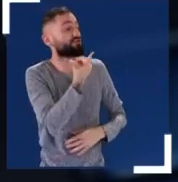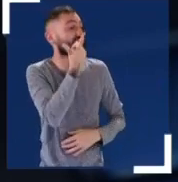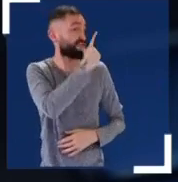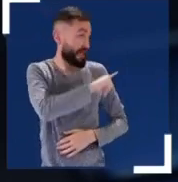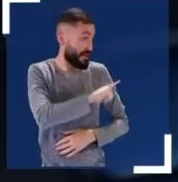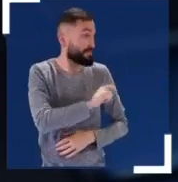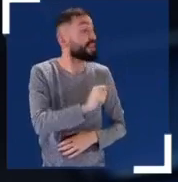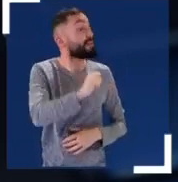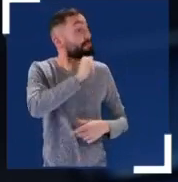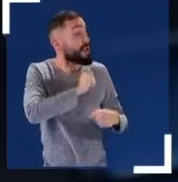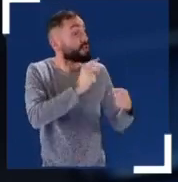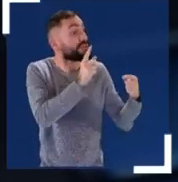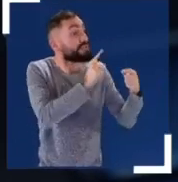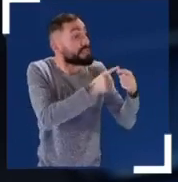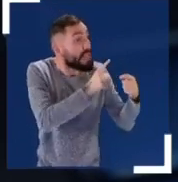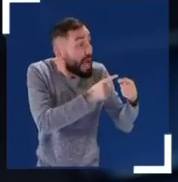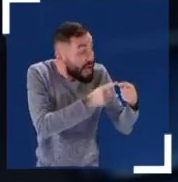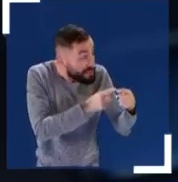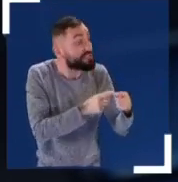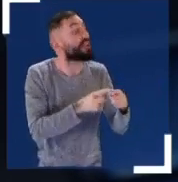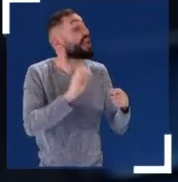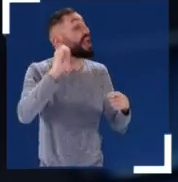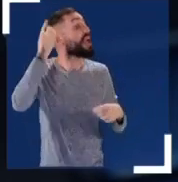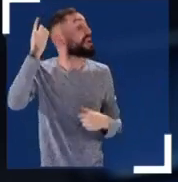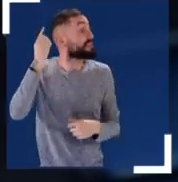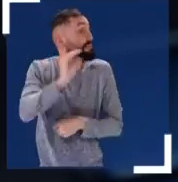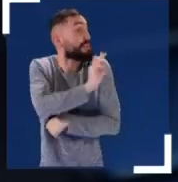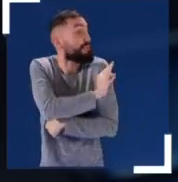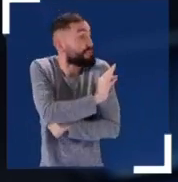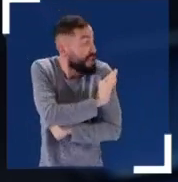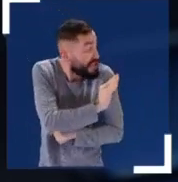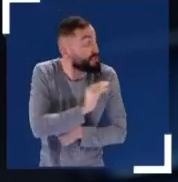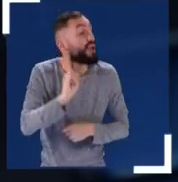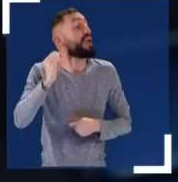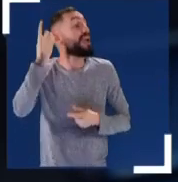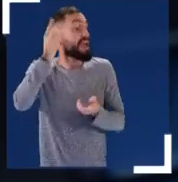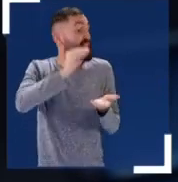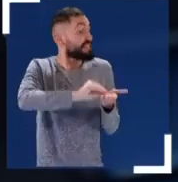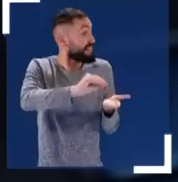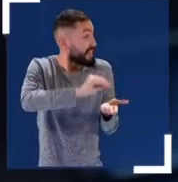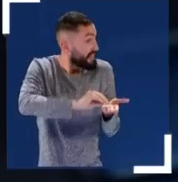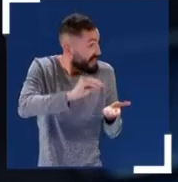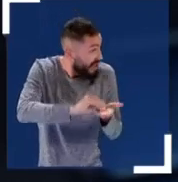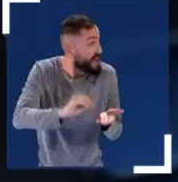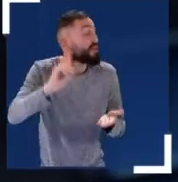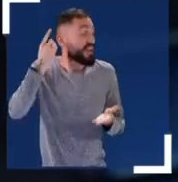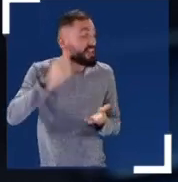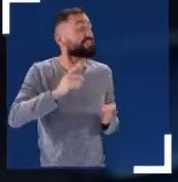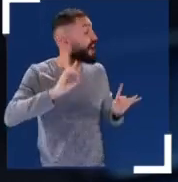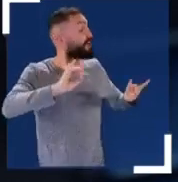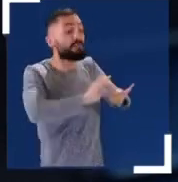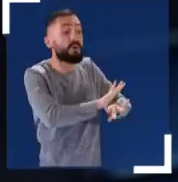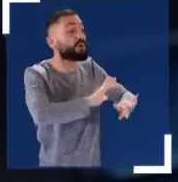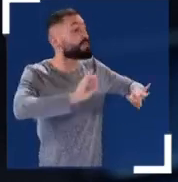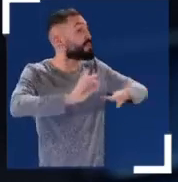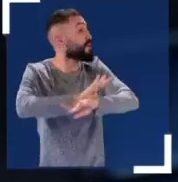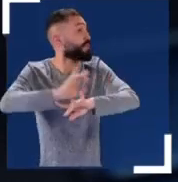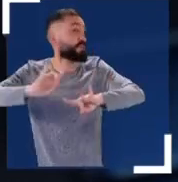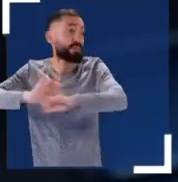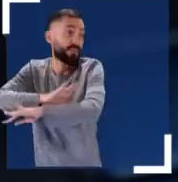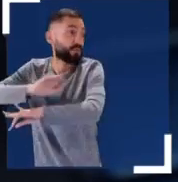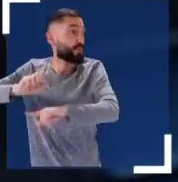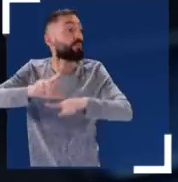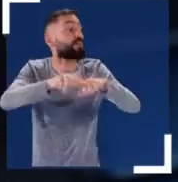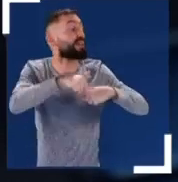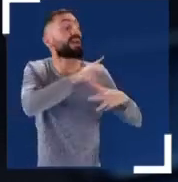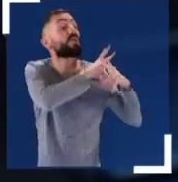minha cidade, já aconteceu quando fui prefeito. Onde eu fui secretário de Estado, já aconteceu. Quer dizer, as coisas já aconteceram pela